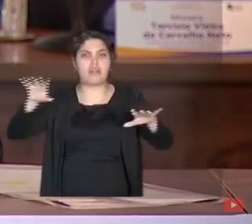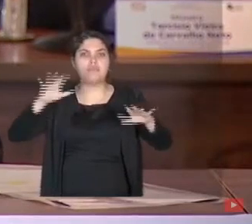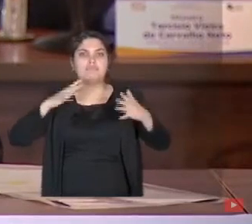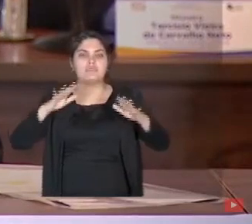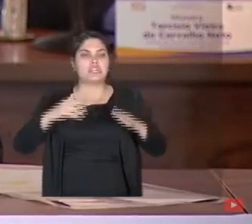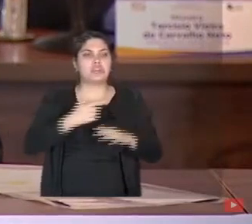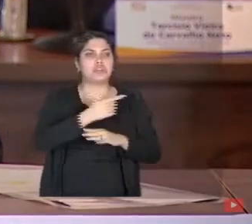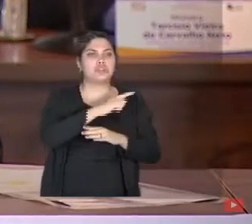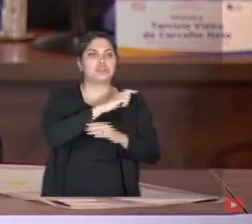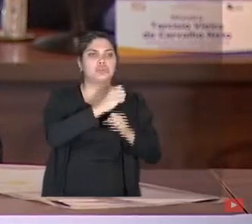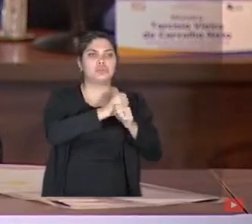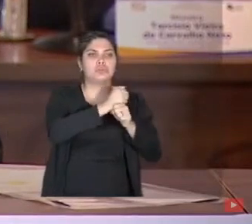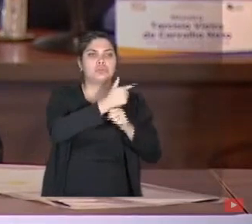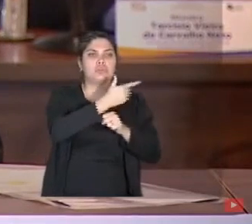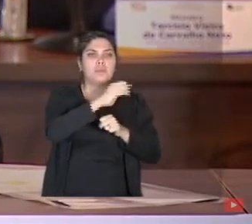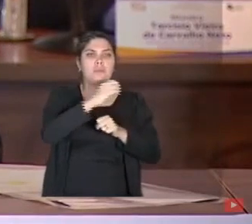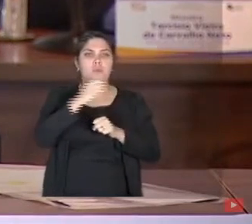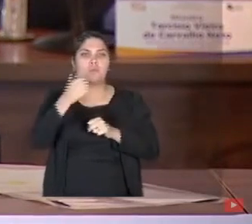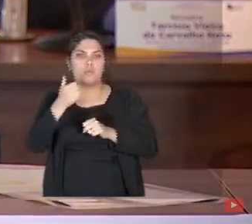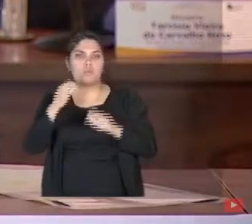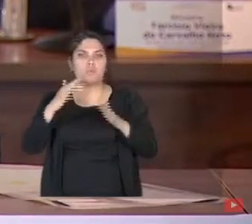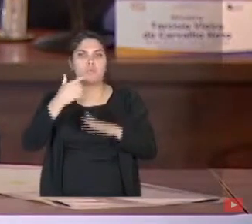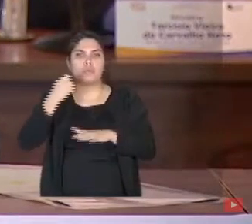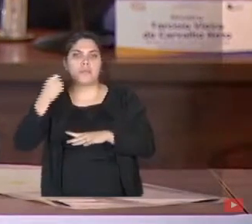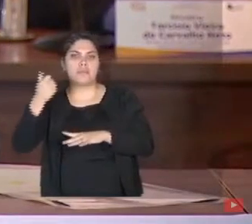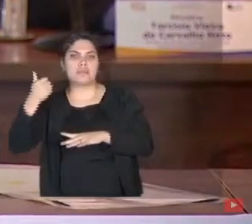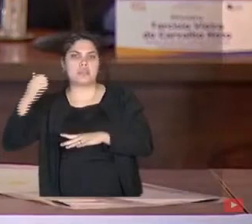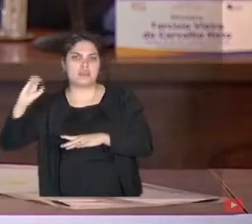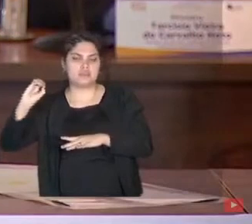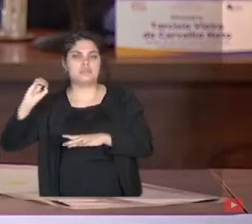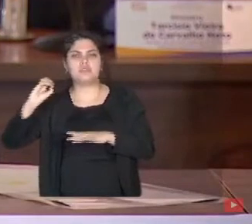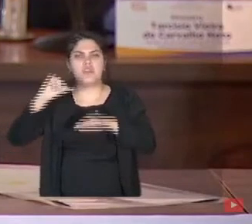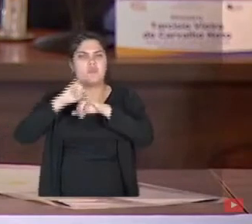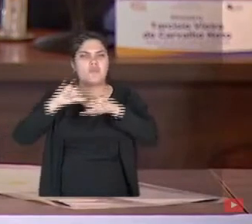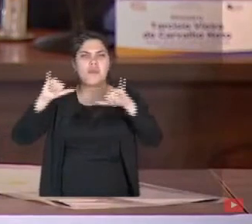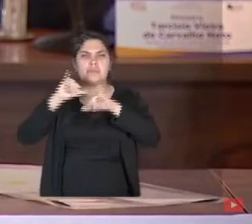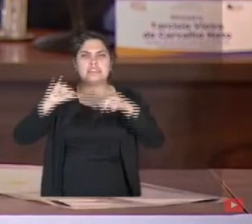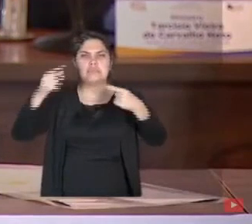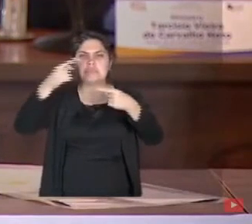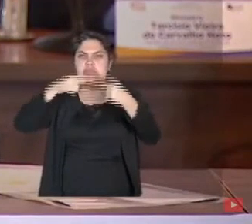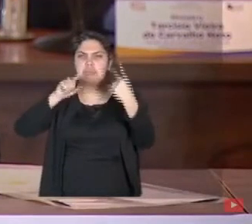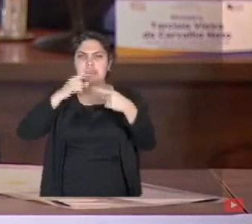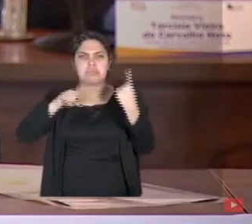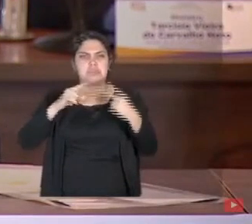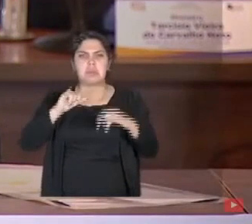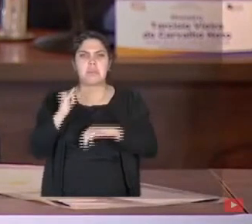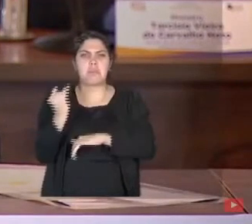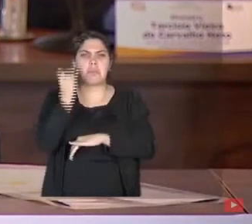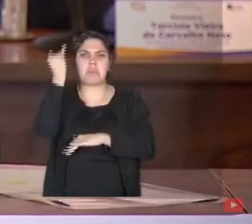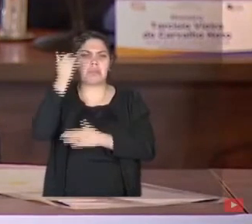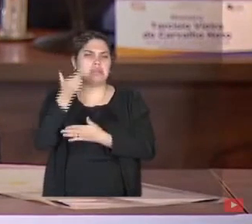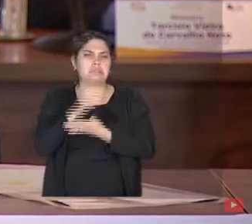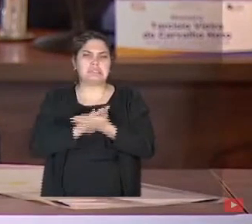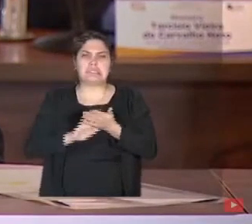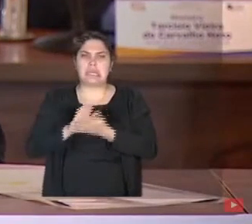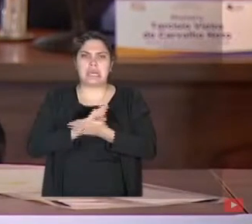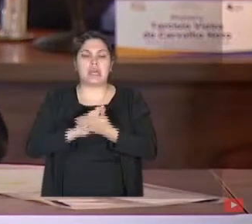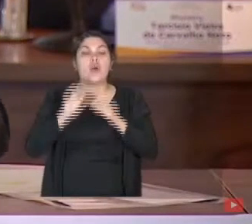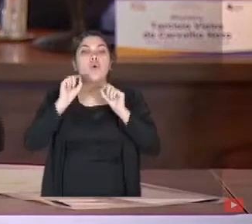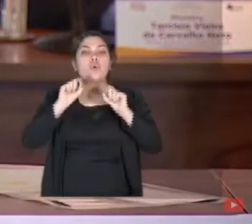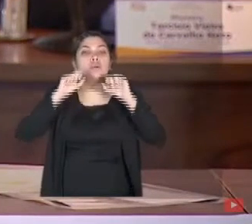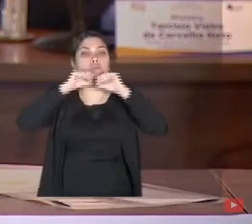entre 2001 e 2010 e informações absolutamente irrelevantes. O que